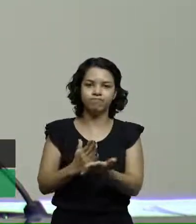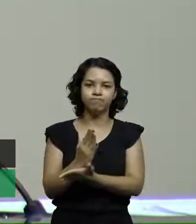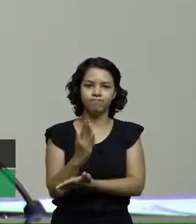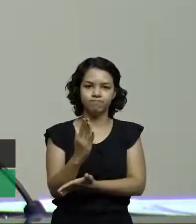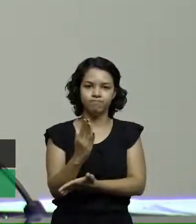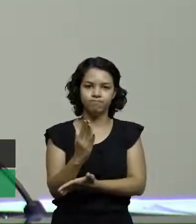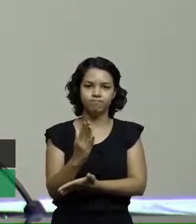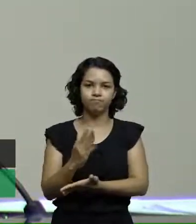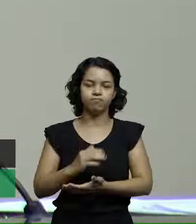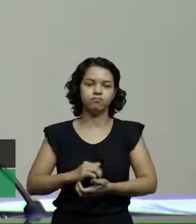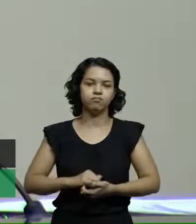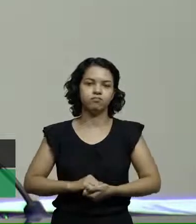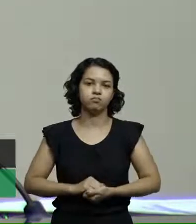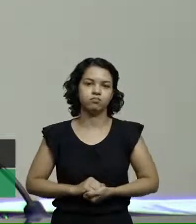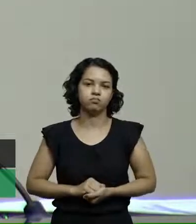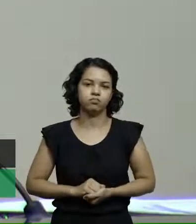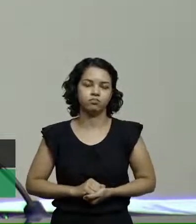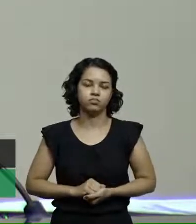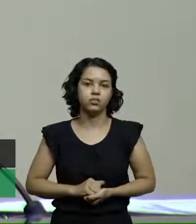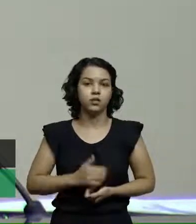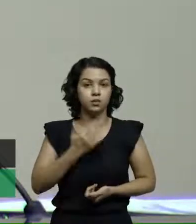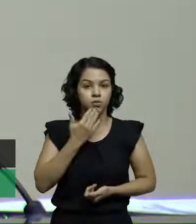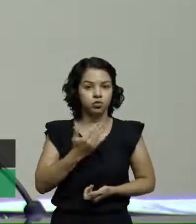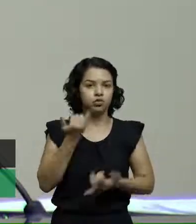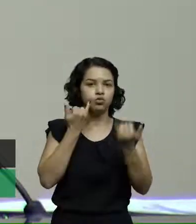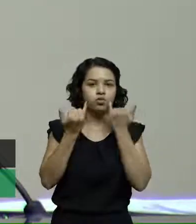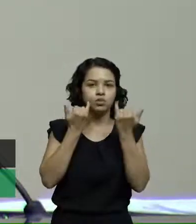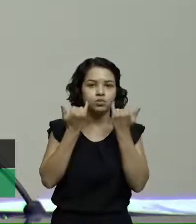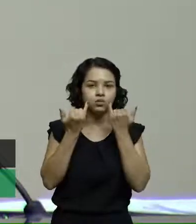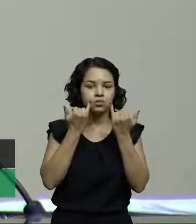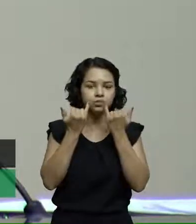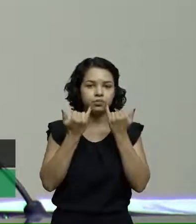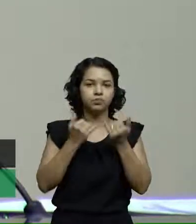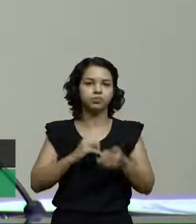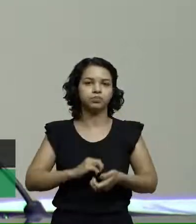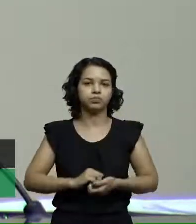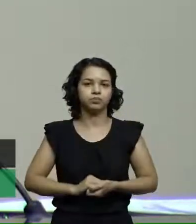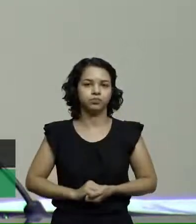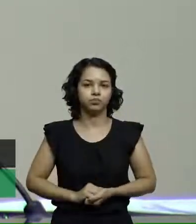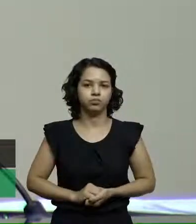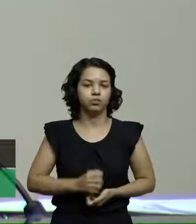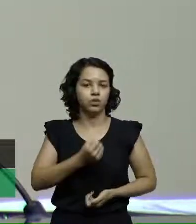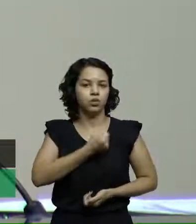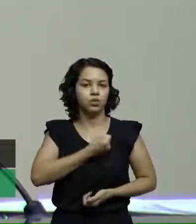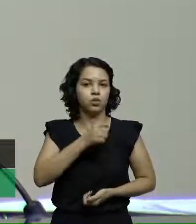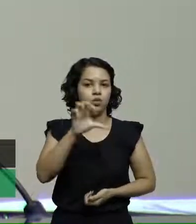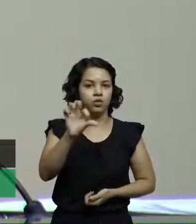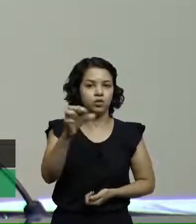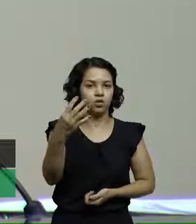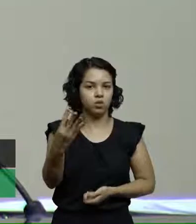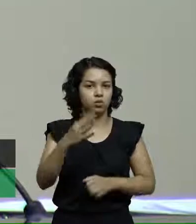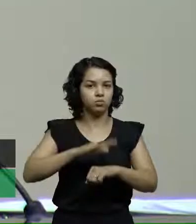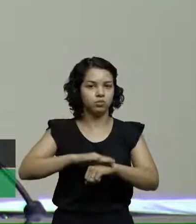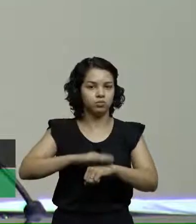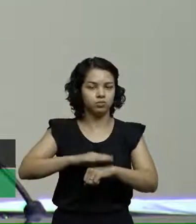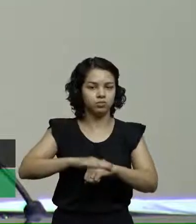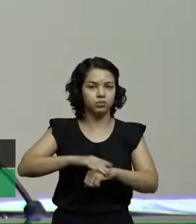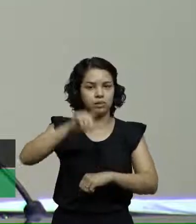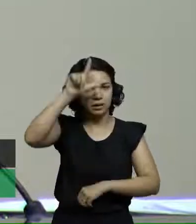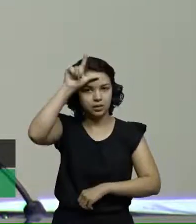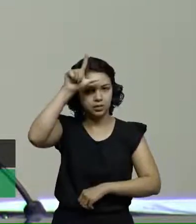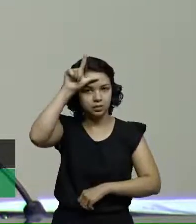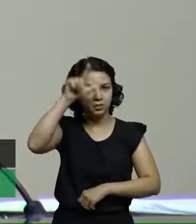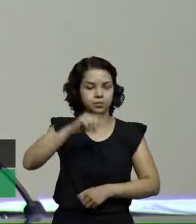Aprovados os projetos. Pedidos de informação. Pedido de informação 94, autor deputado Sargento